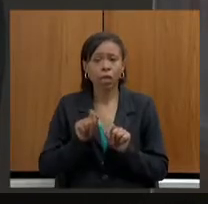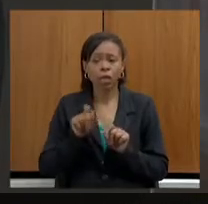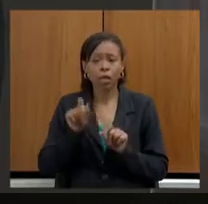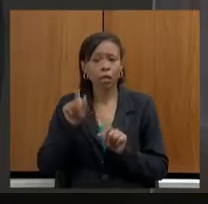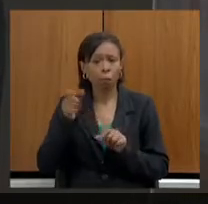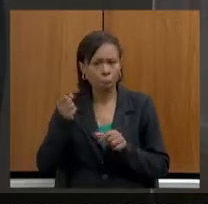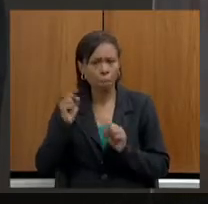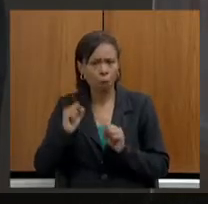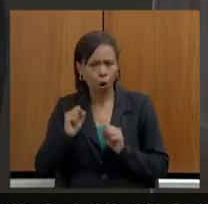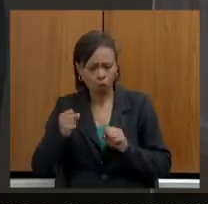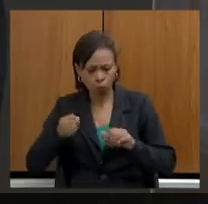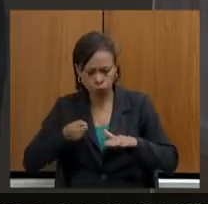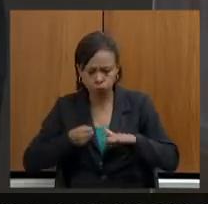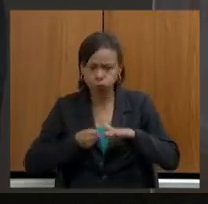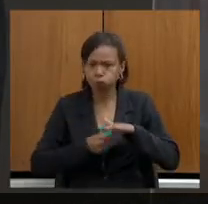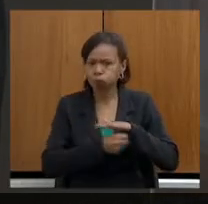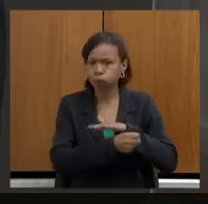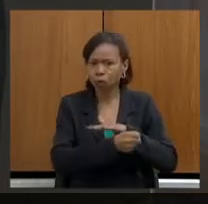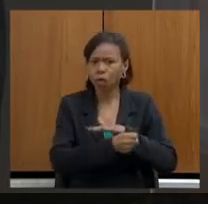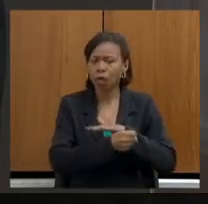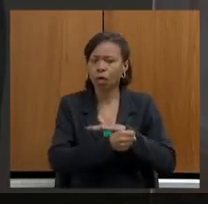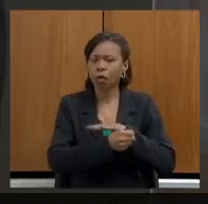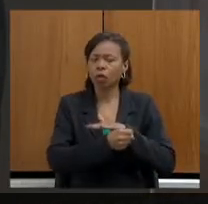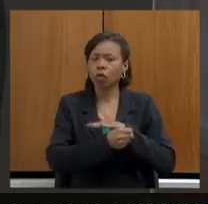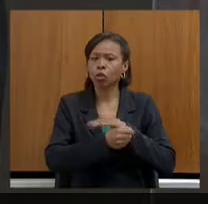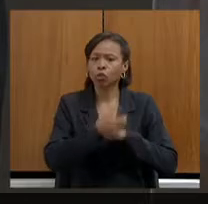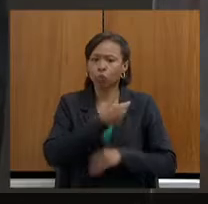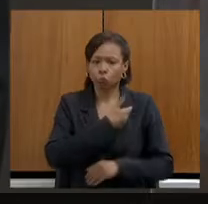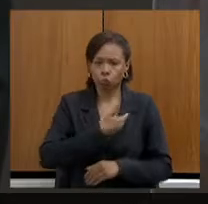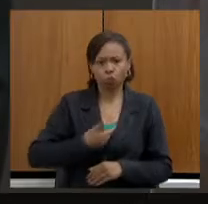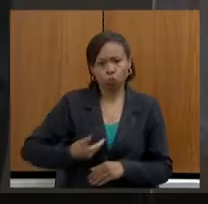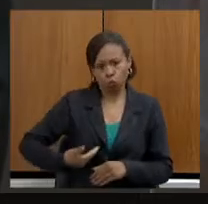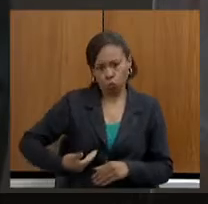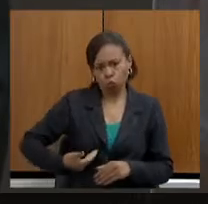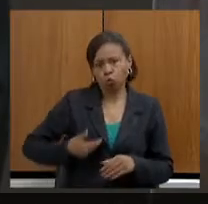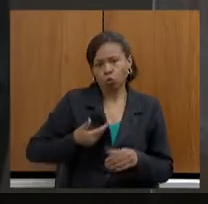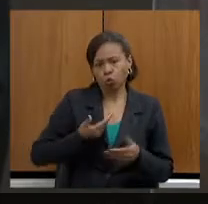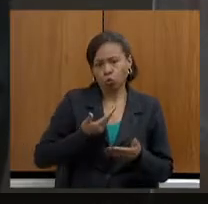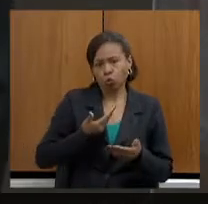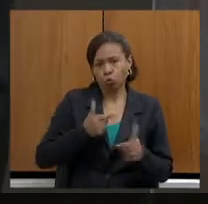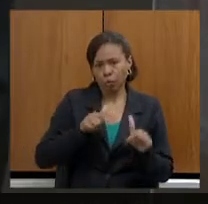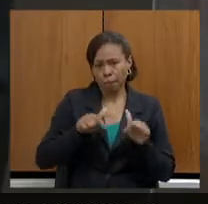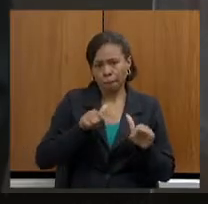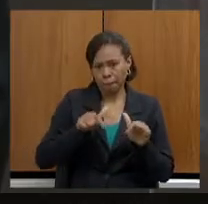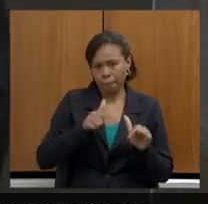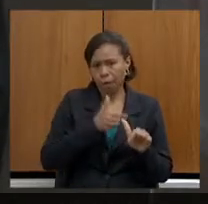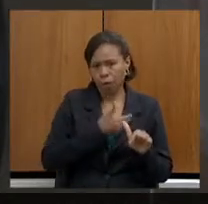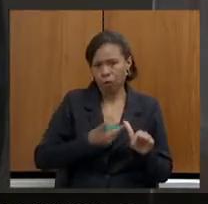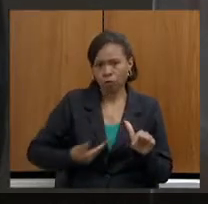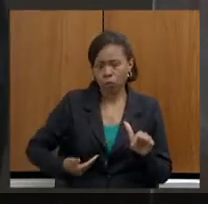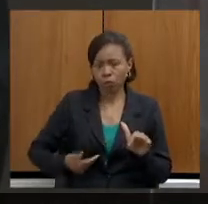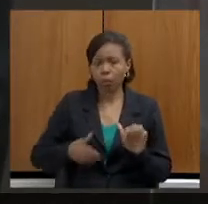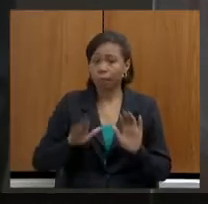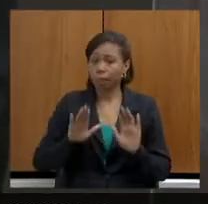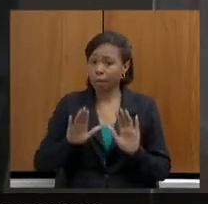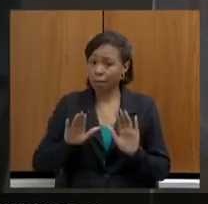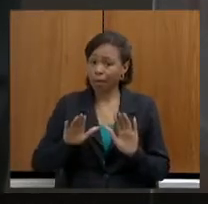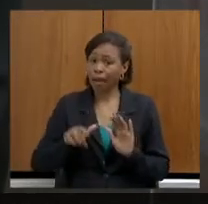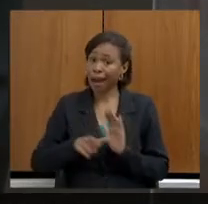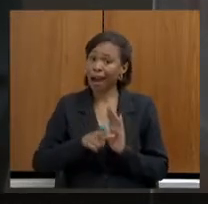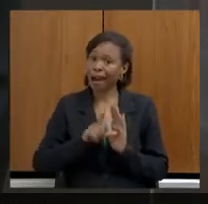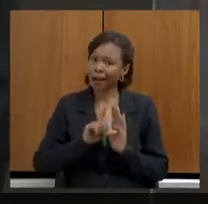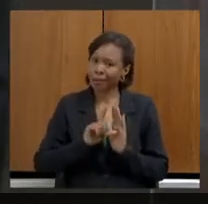efetivamente na carreira pública do Estado antes que vem Professor Cleiton o regime de recuperação fiscal